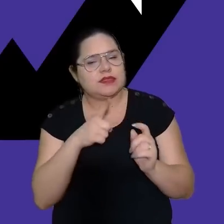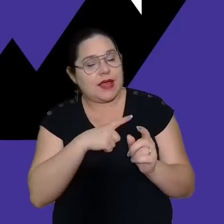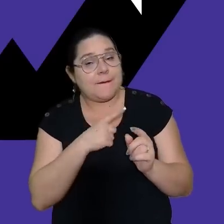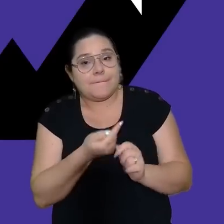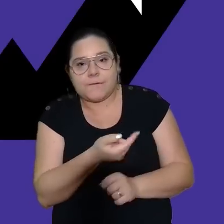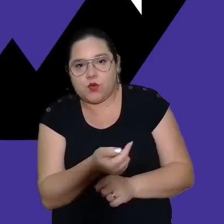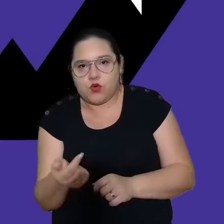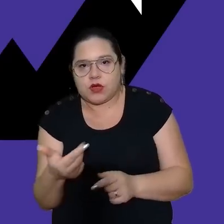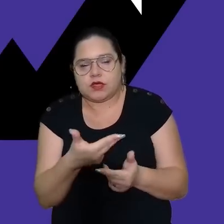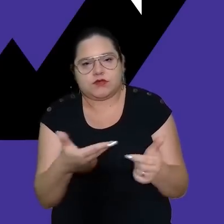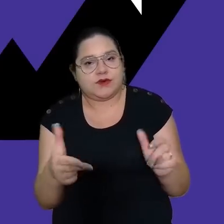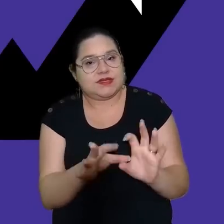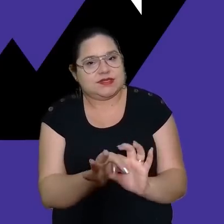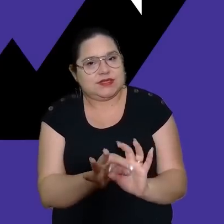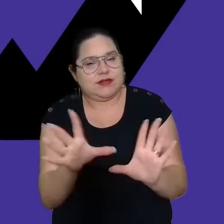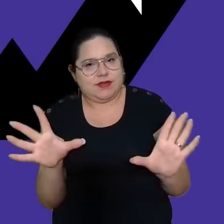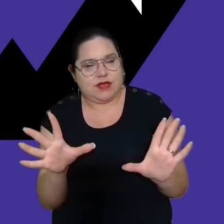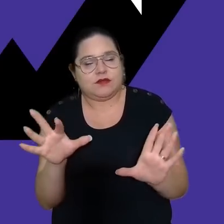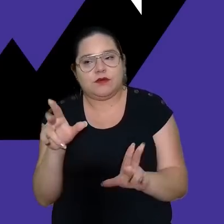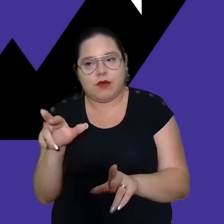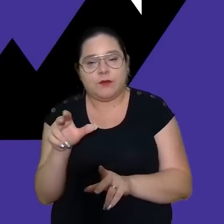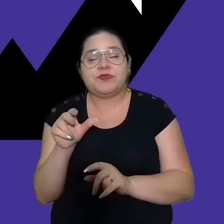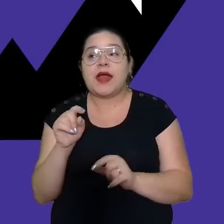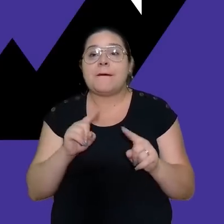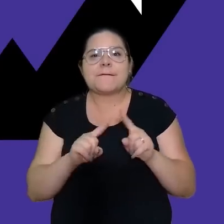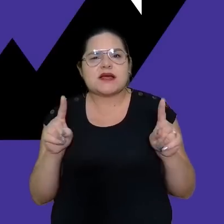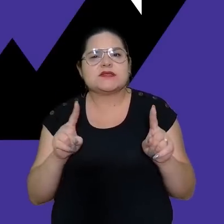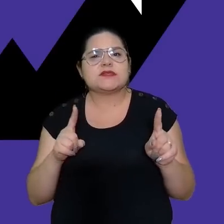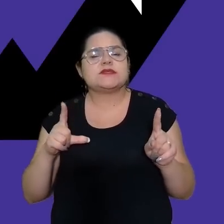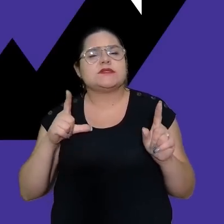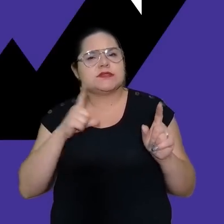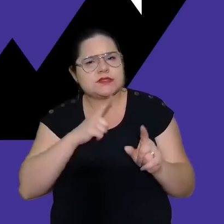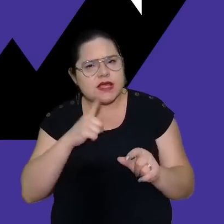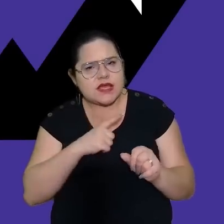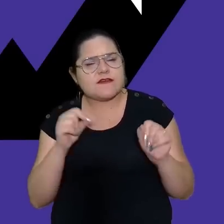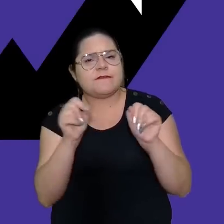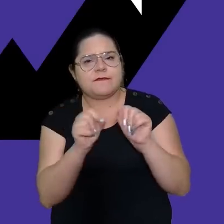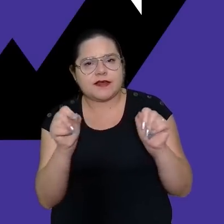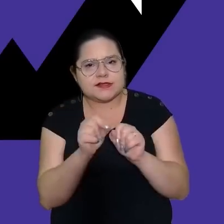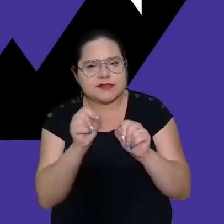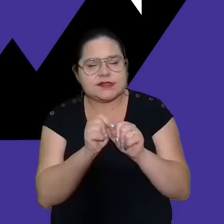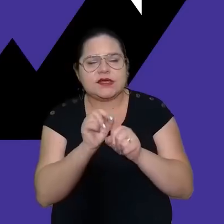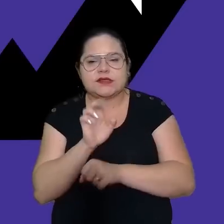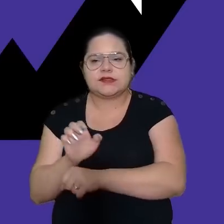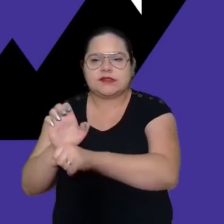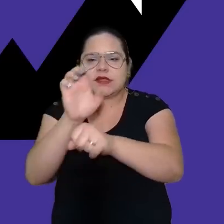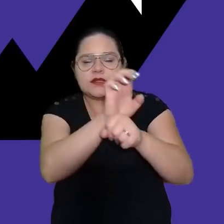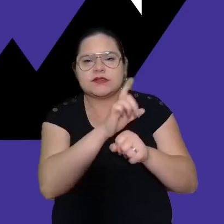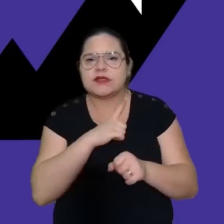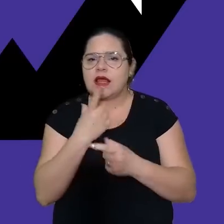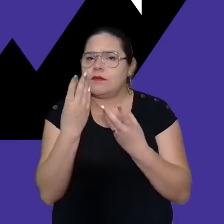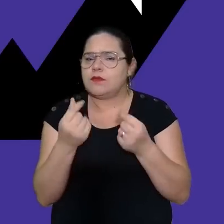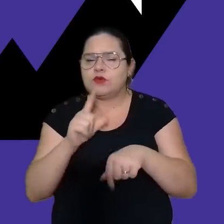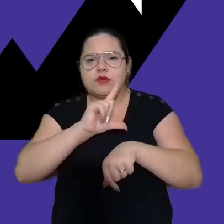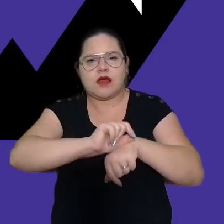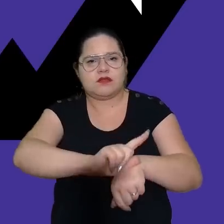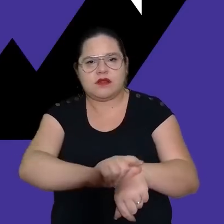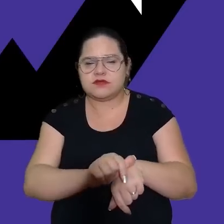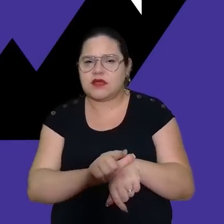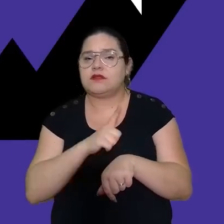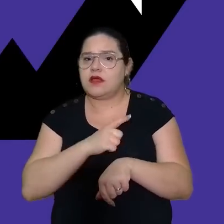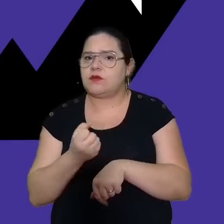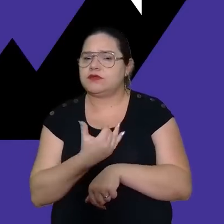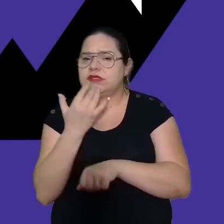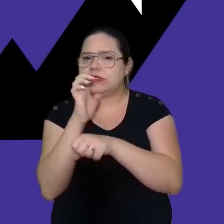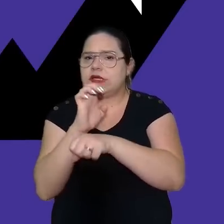dito aí pelo Ayrton, mas a gente tem que implementar o código nos estados. Tem estados que estão muito atrasados, temos que fazer a